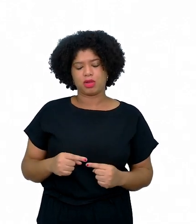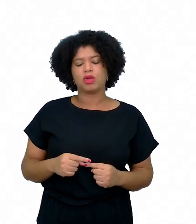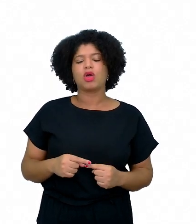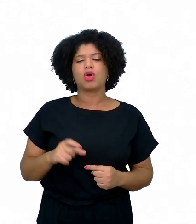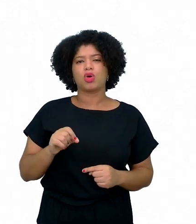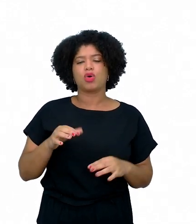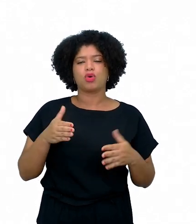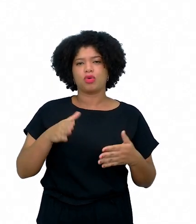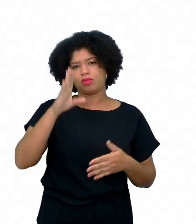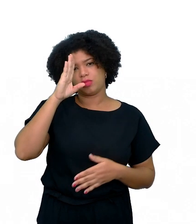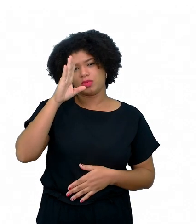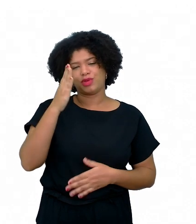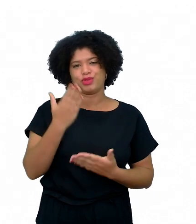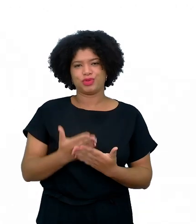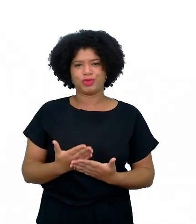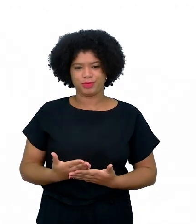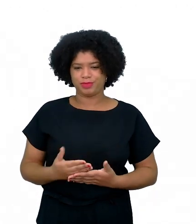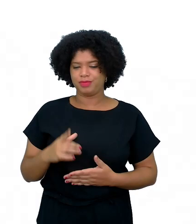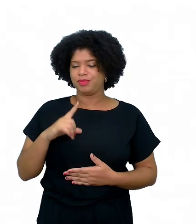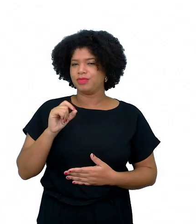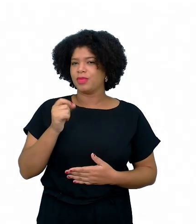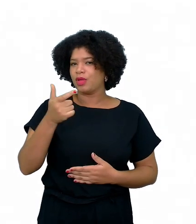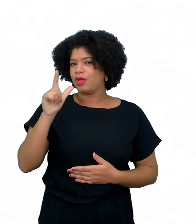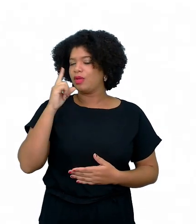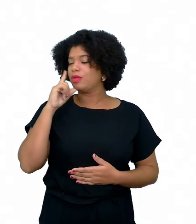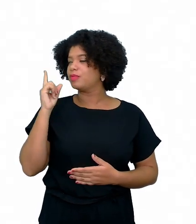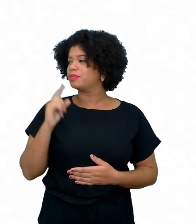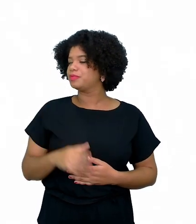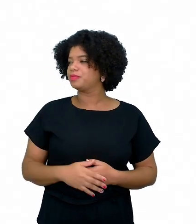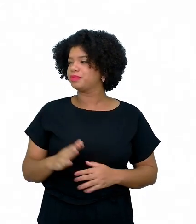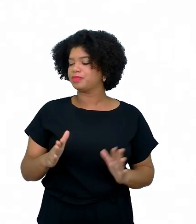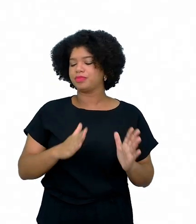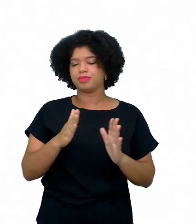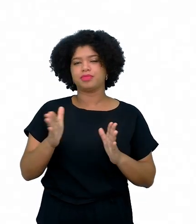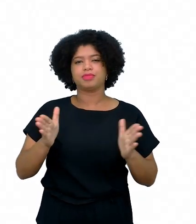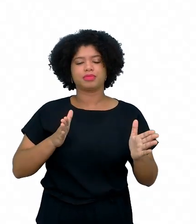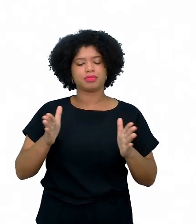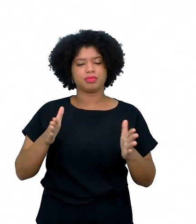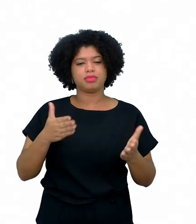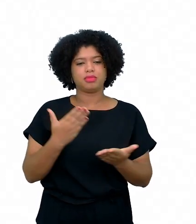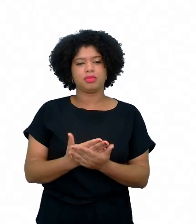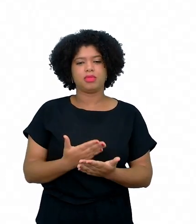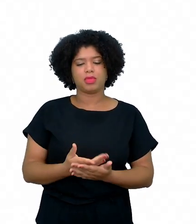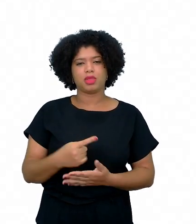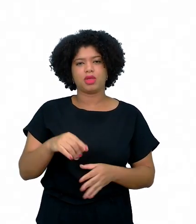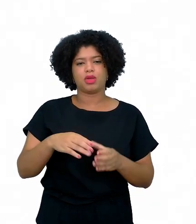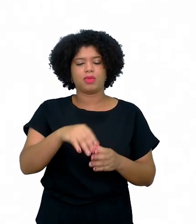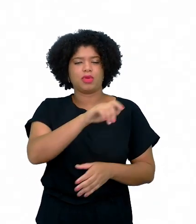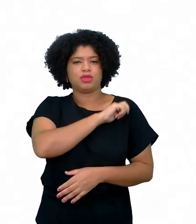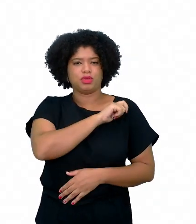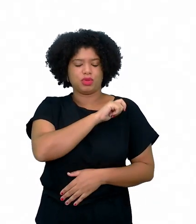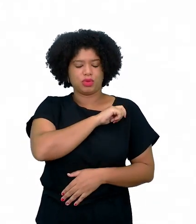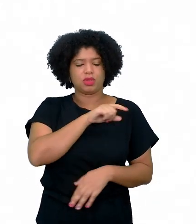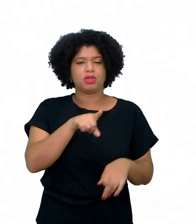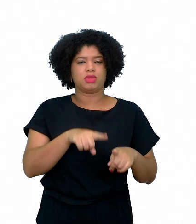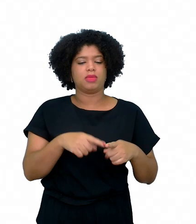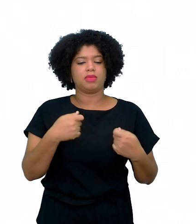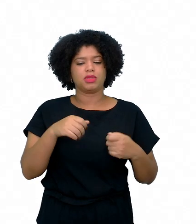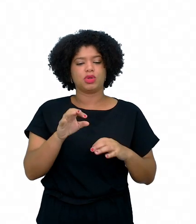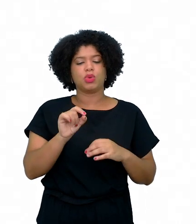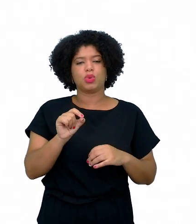sendo estudado. Aí tem uma outra parte, que é o durante a aula, quando os estudantes devem